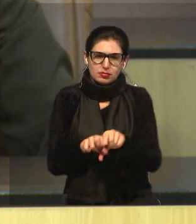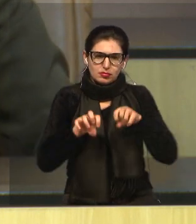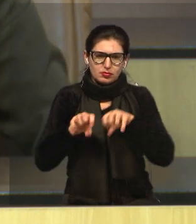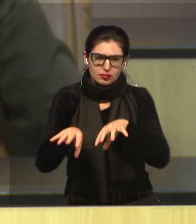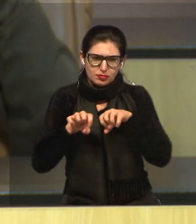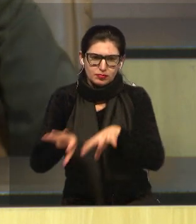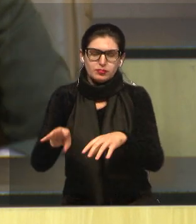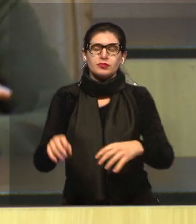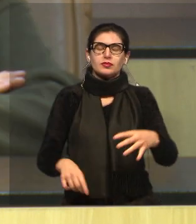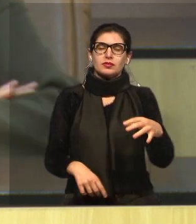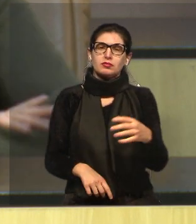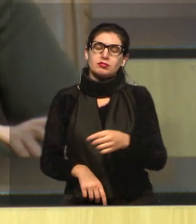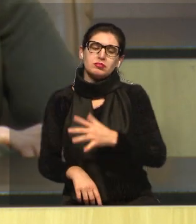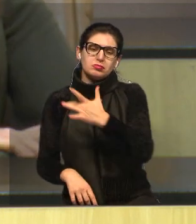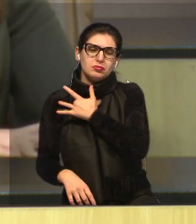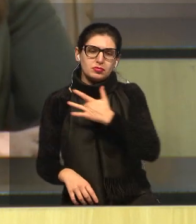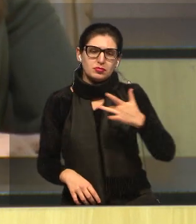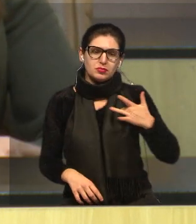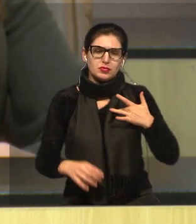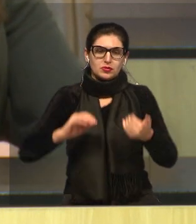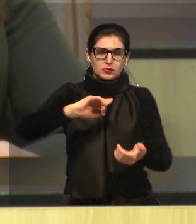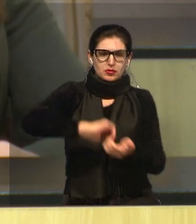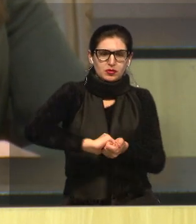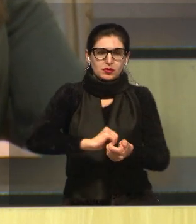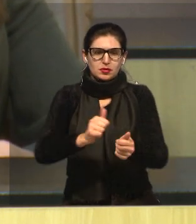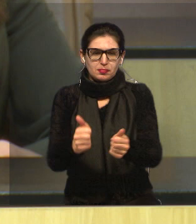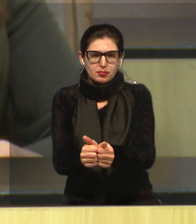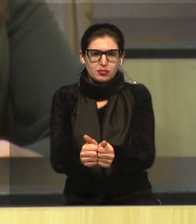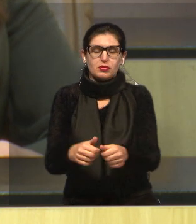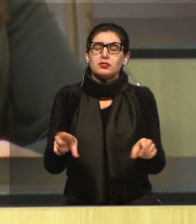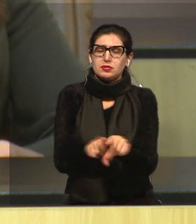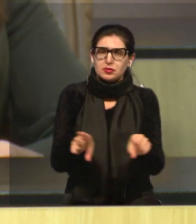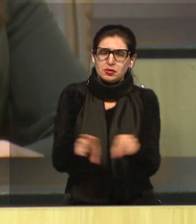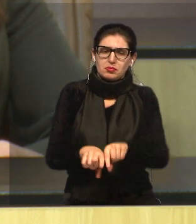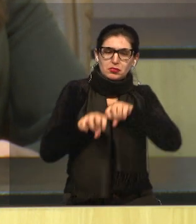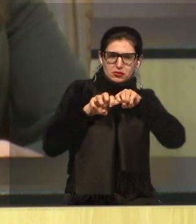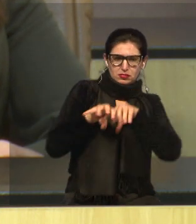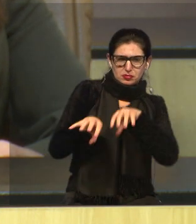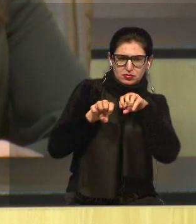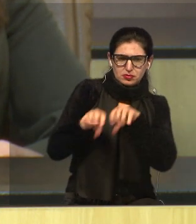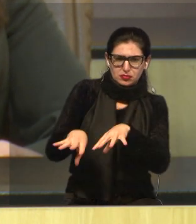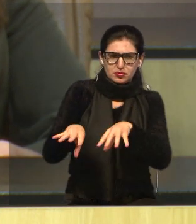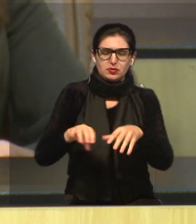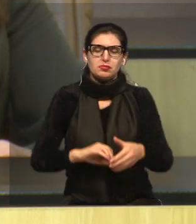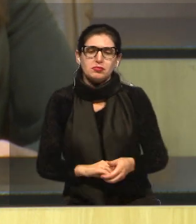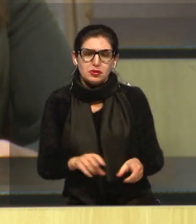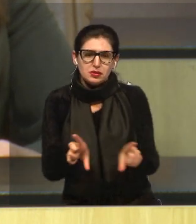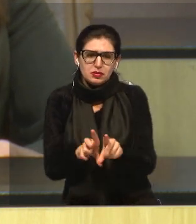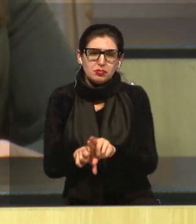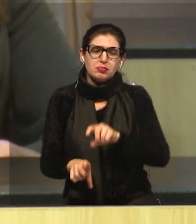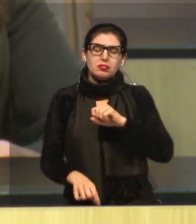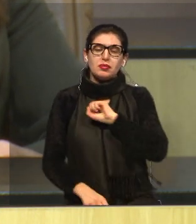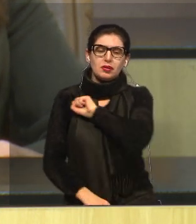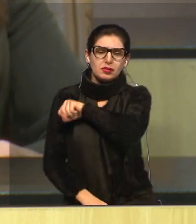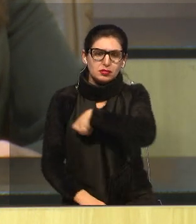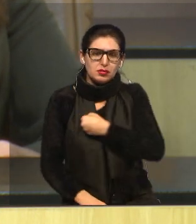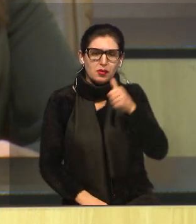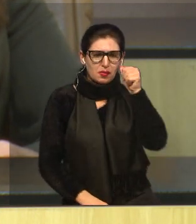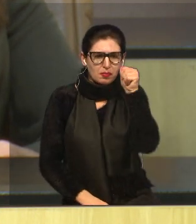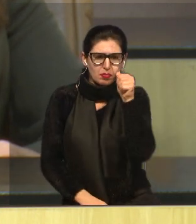da Saúde, de Esportes, Diretoria de Ensino, Delegacia da